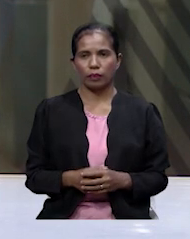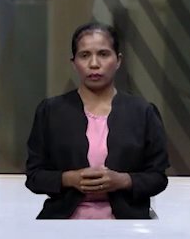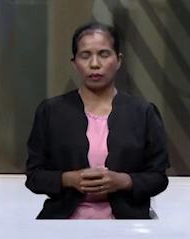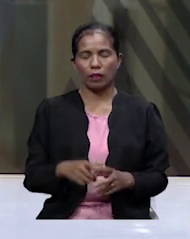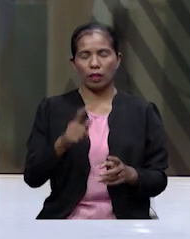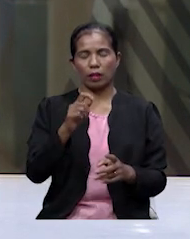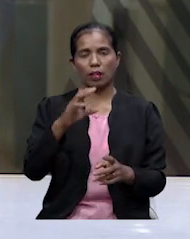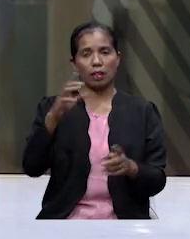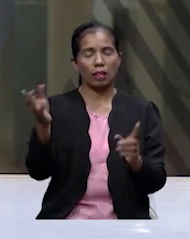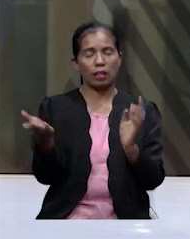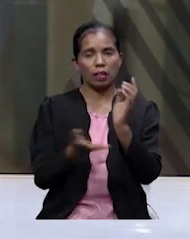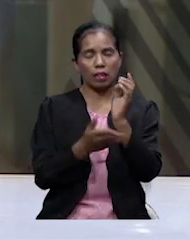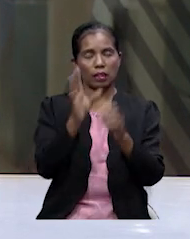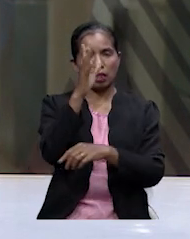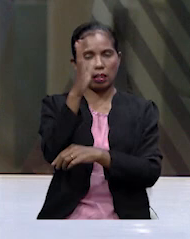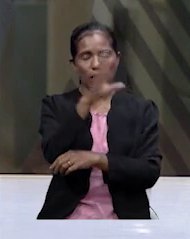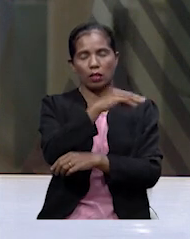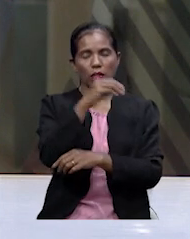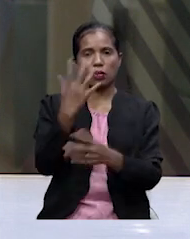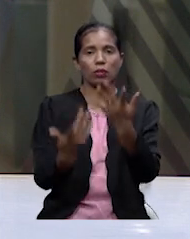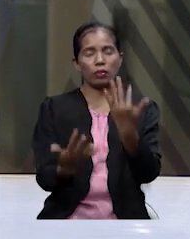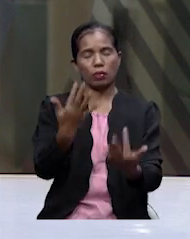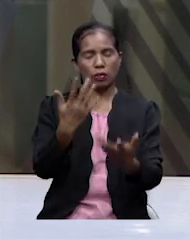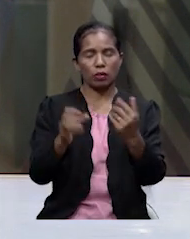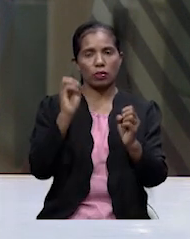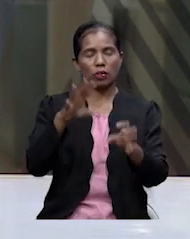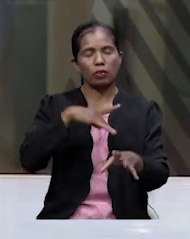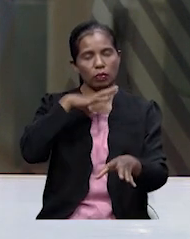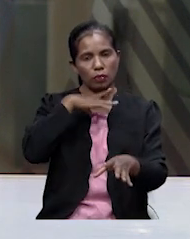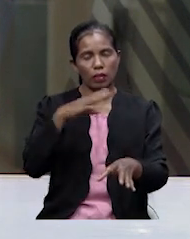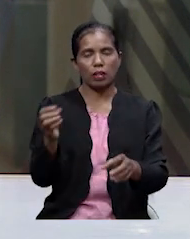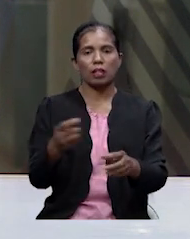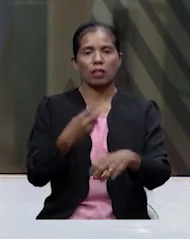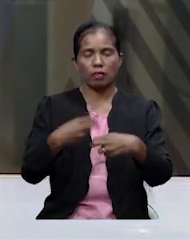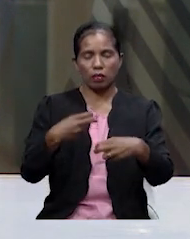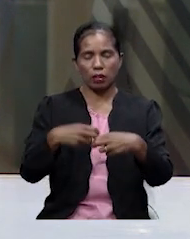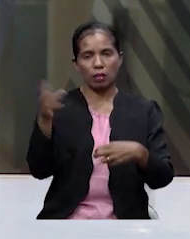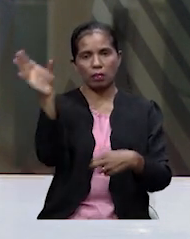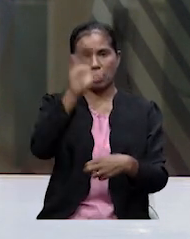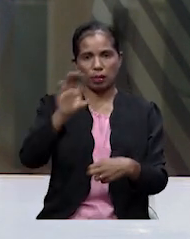TCI sunurai no soe fuer arbiru amiasa ba alterasaun klimatika.